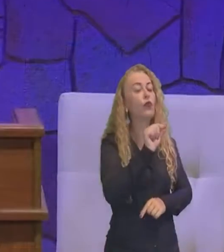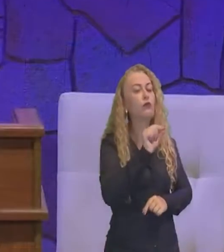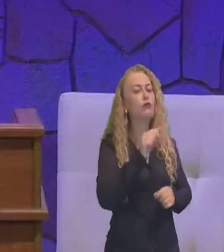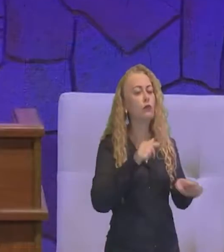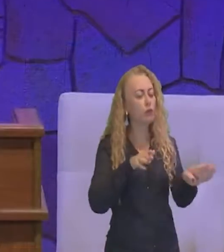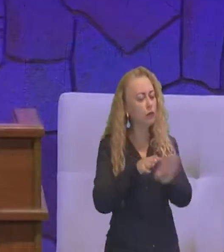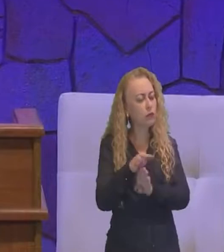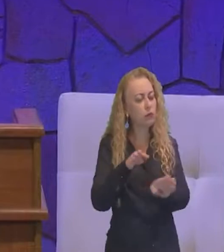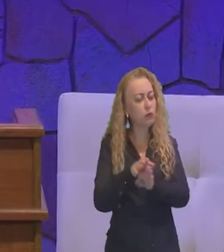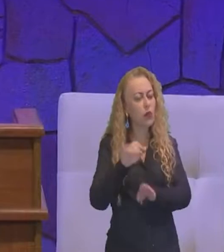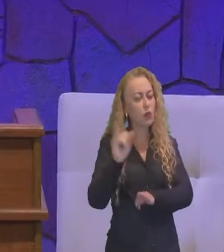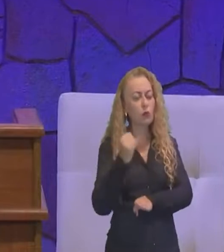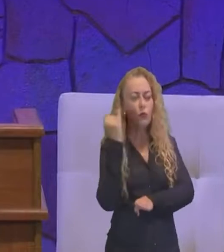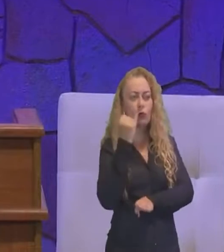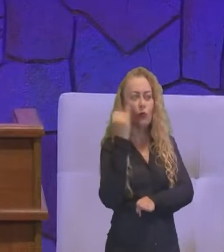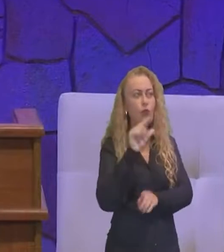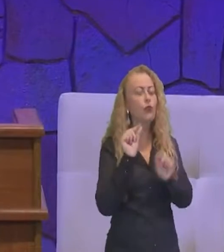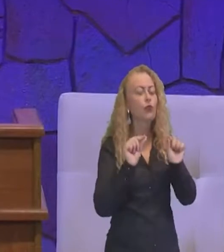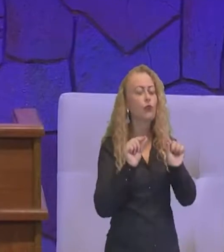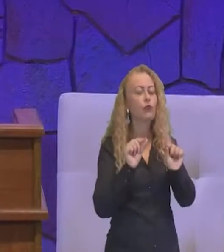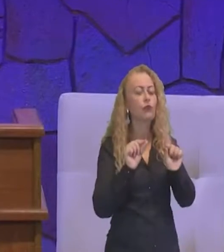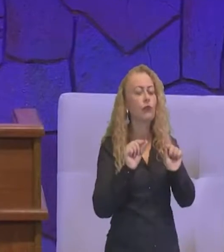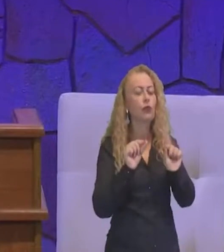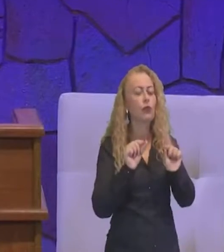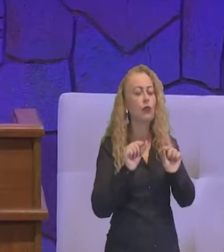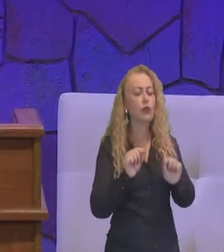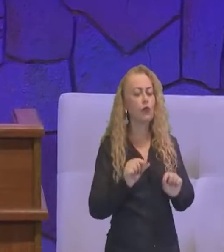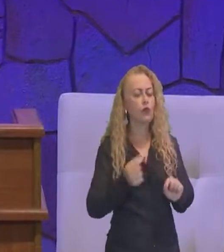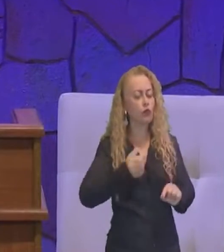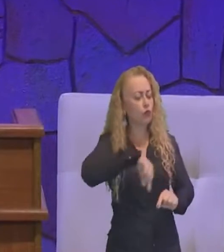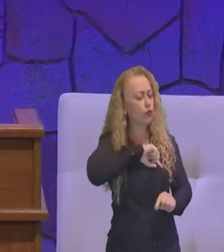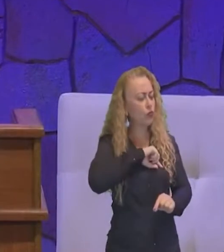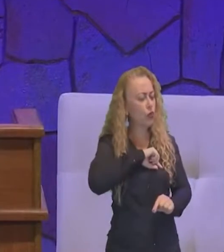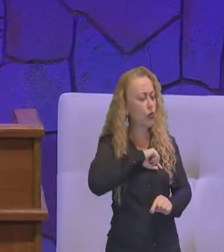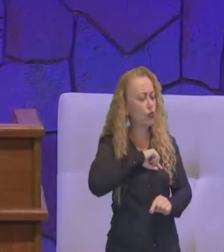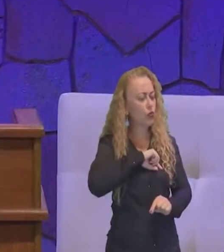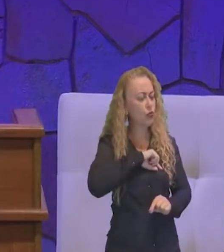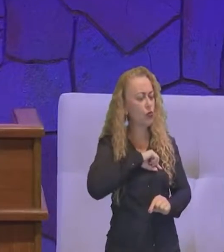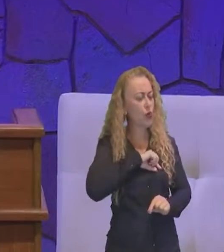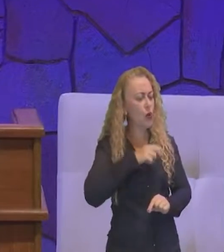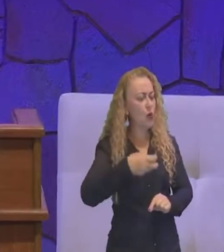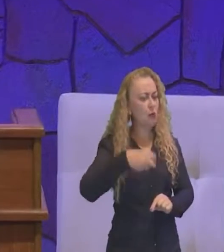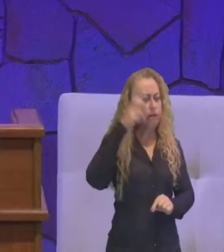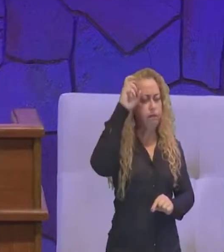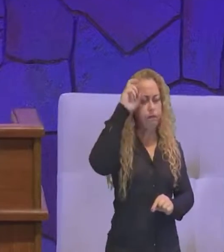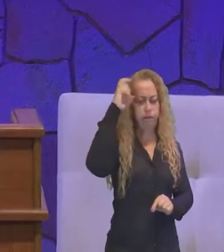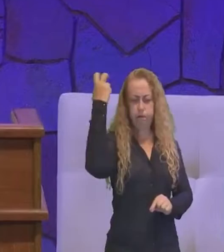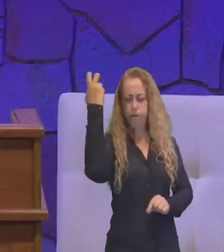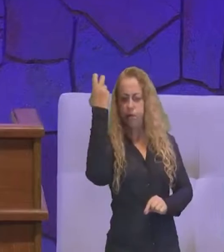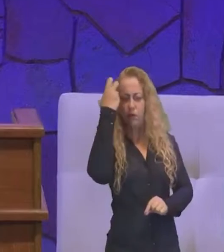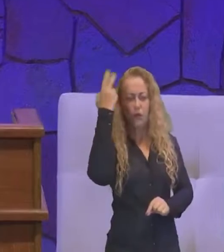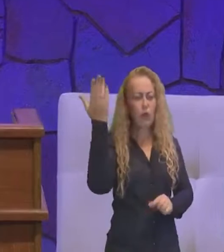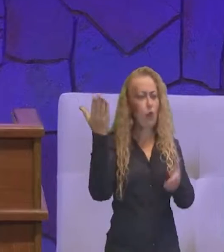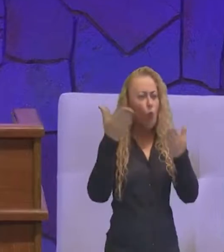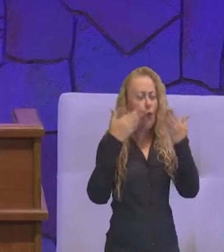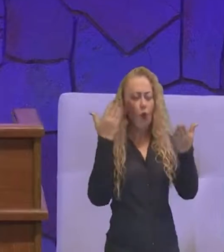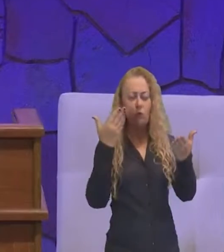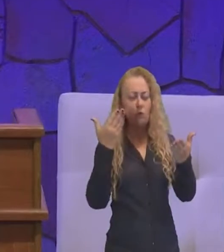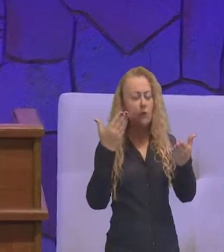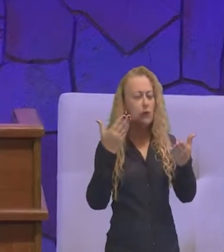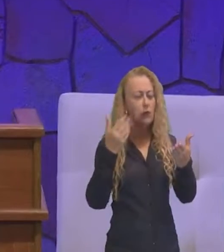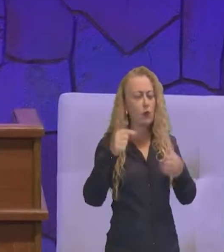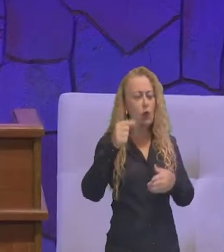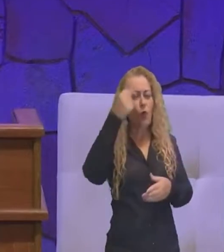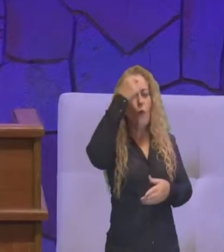o importante não são os nossos conceitos, os nossos pensamentos em